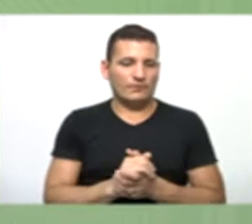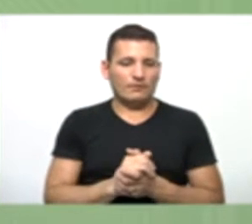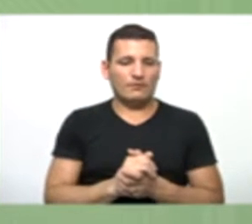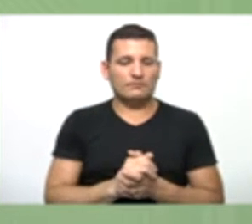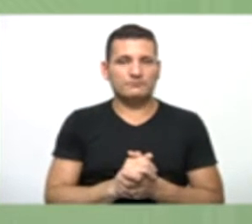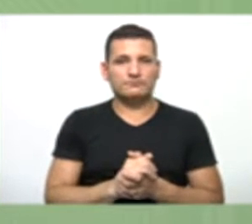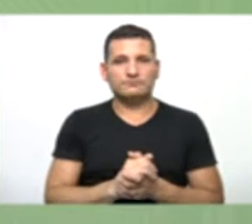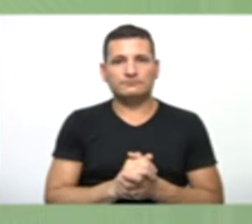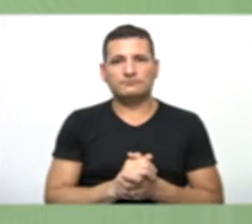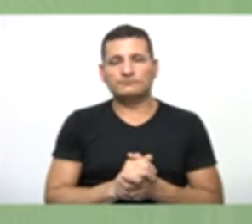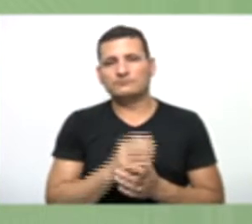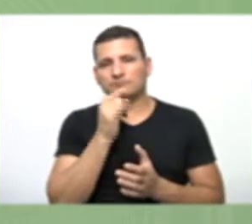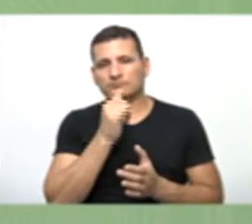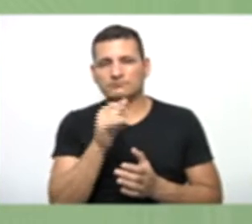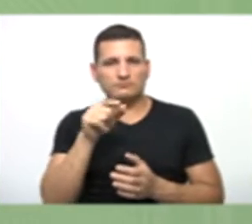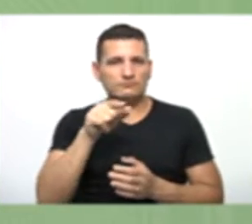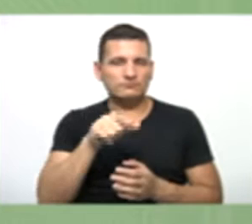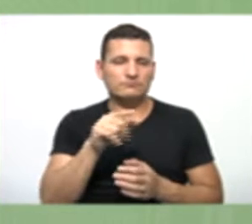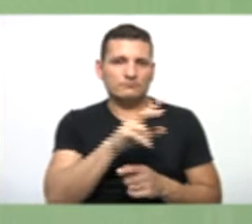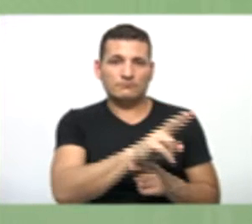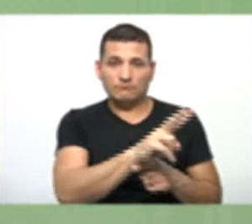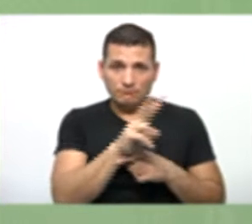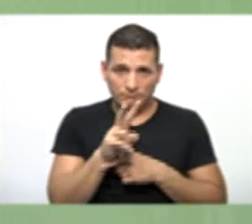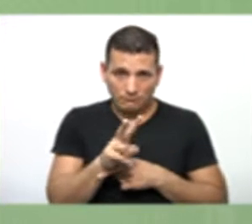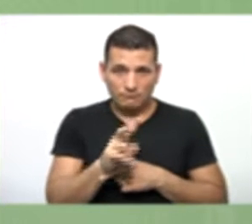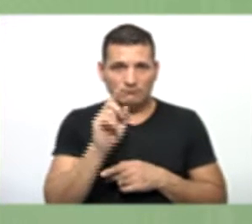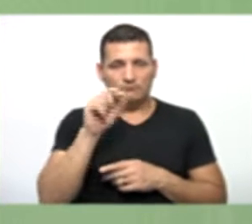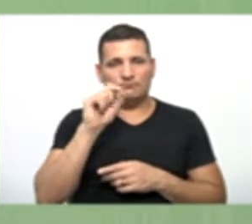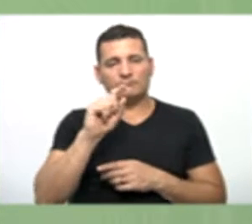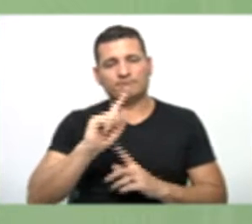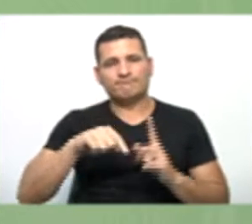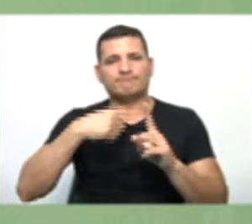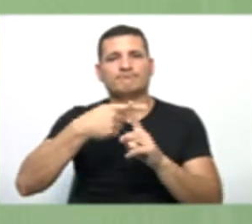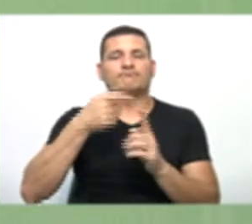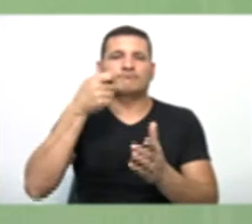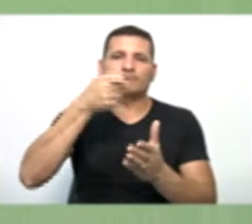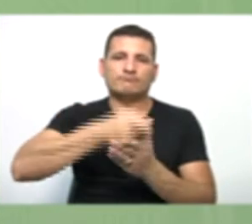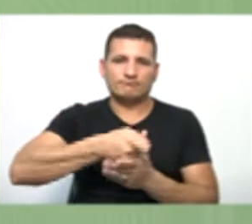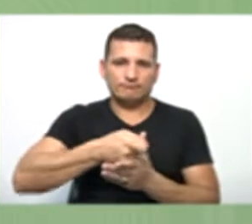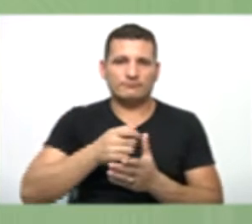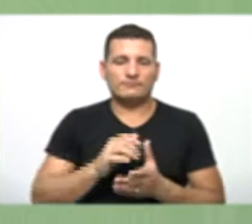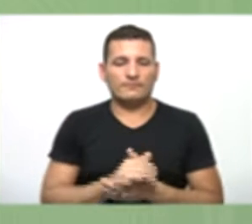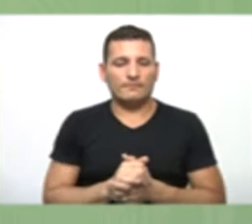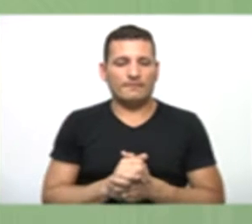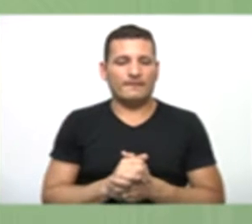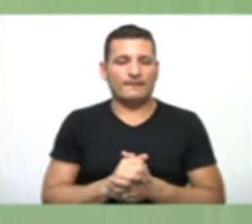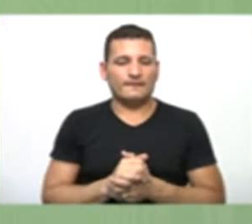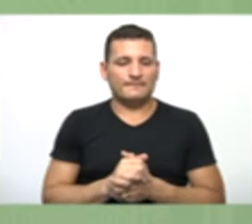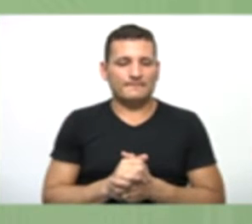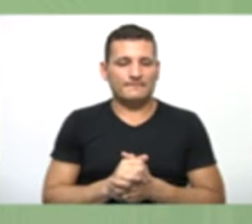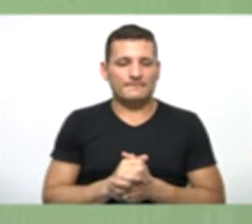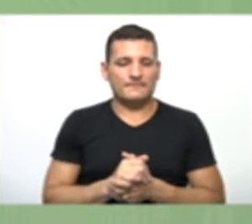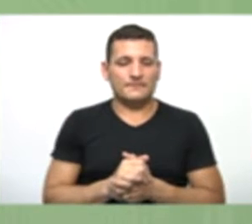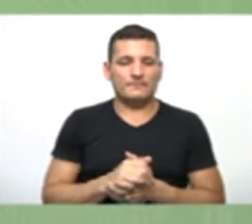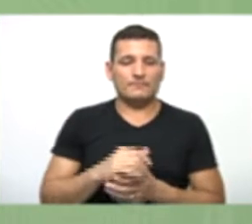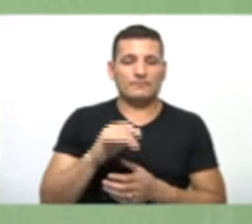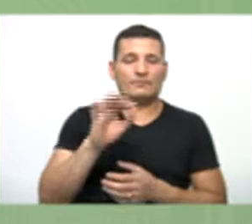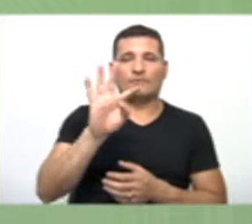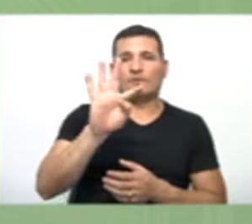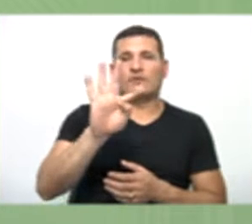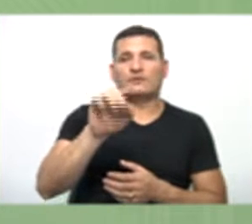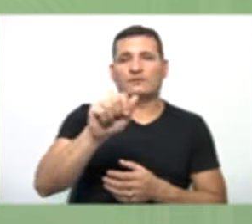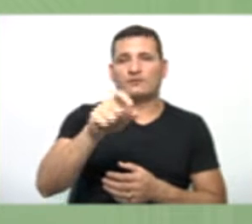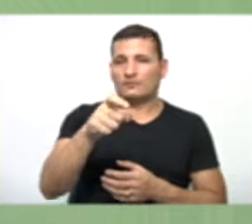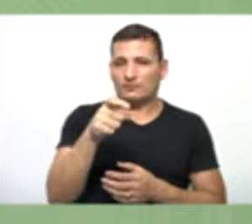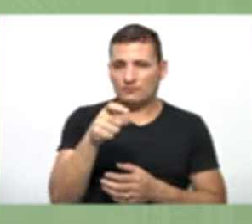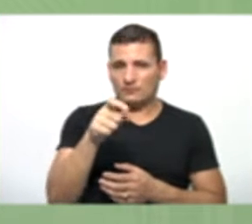você pegou emprestado, é o que você vai pagar a mais, é o juros. A taxa é como que vai ser capitalizado